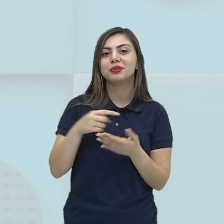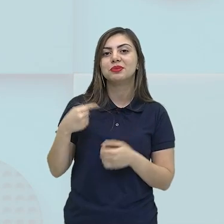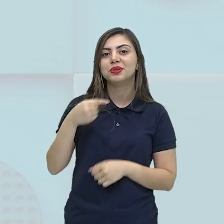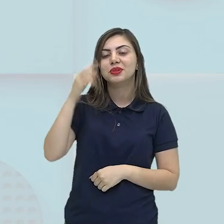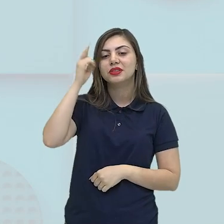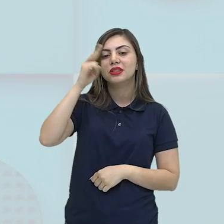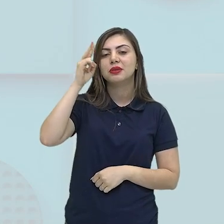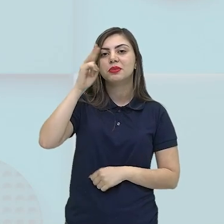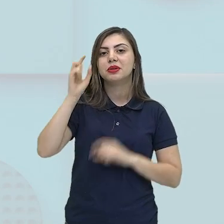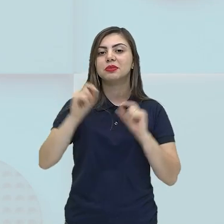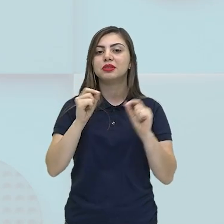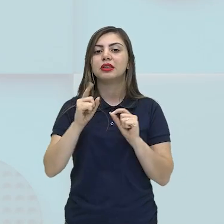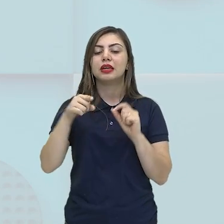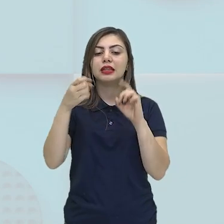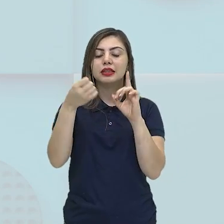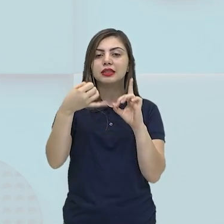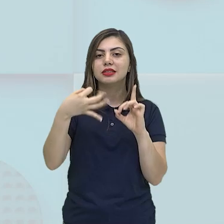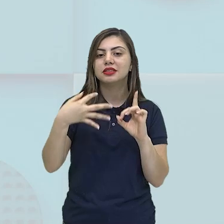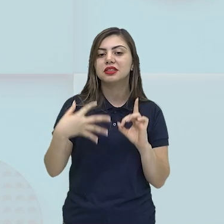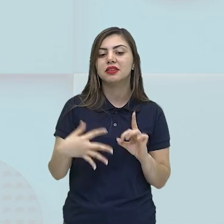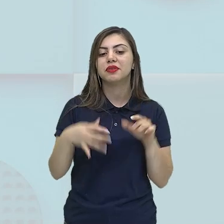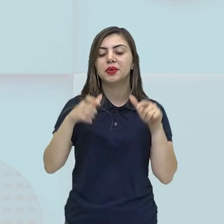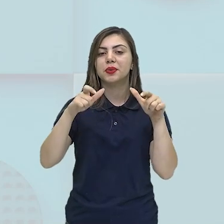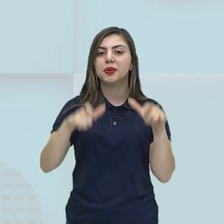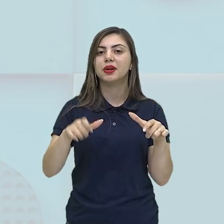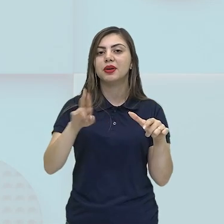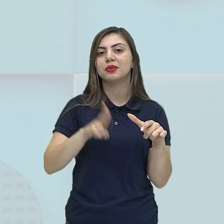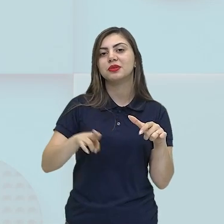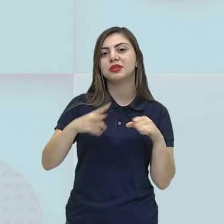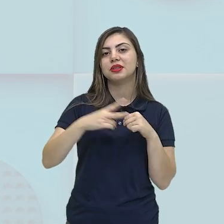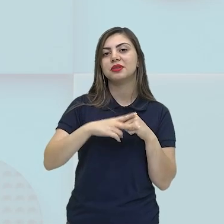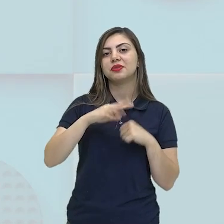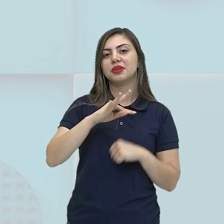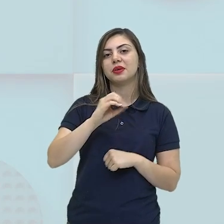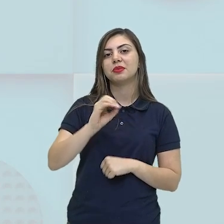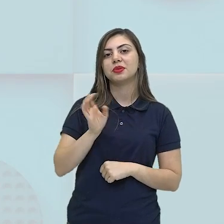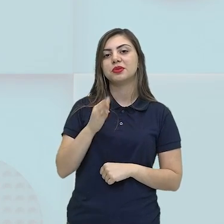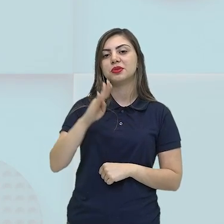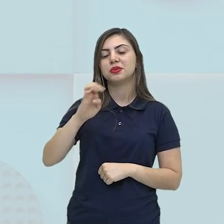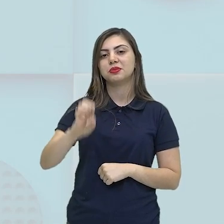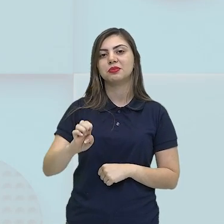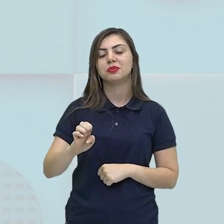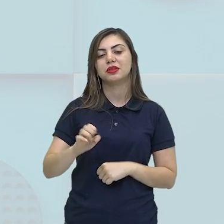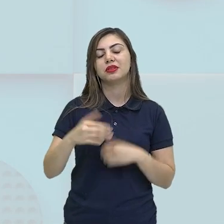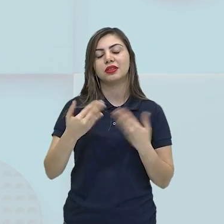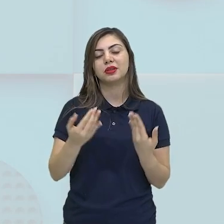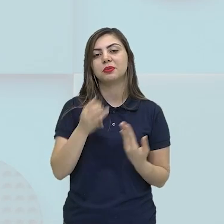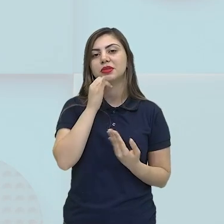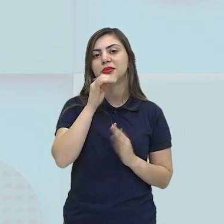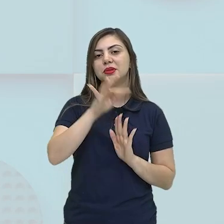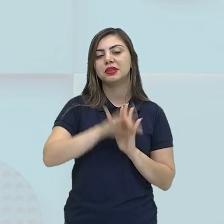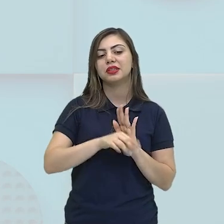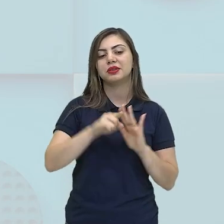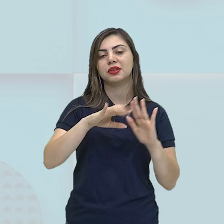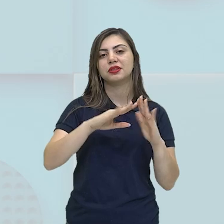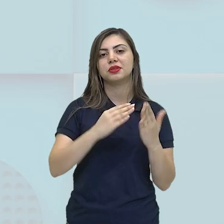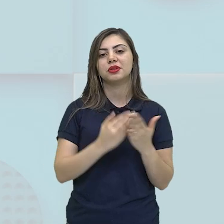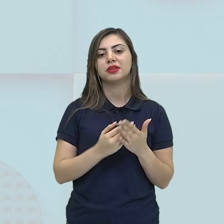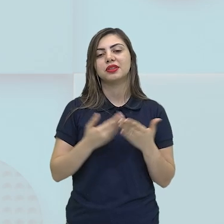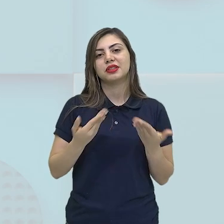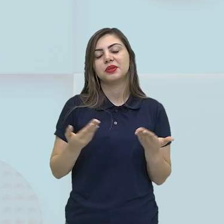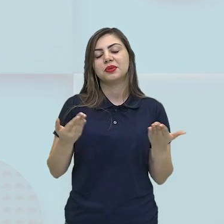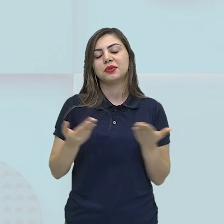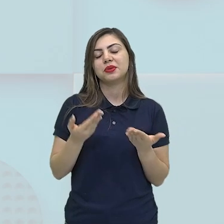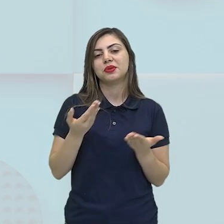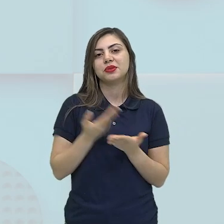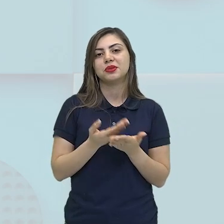relembramos aí, né, sobre descrever um lugar utilizando o verbo to be, no caso, descreveram a escola. Então é isso, esse